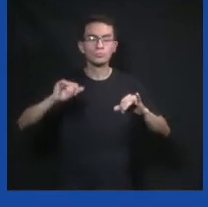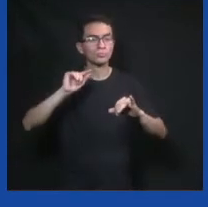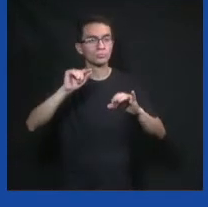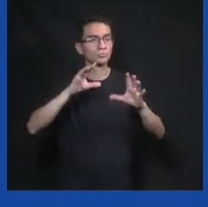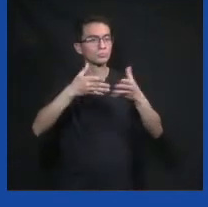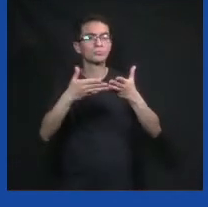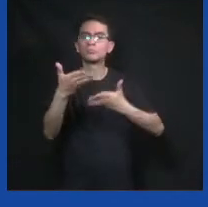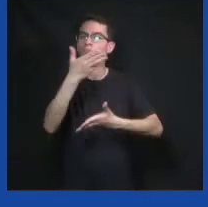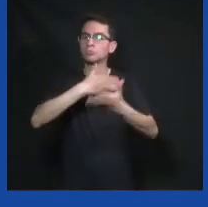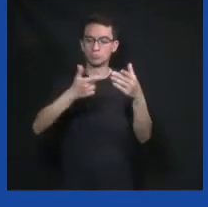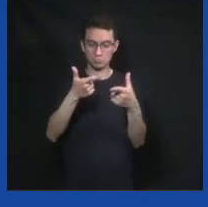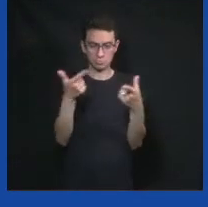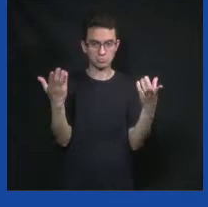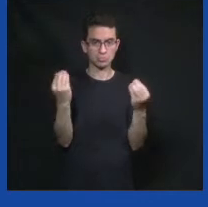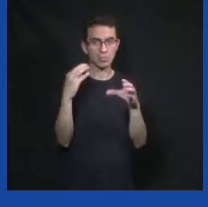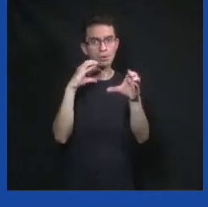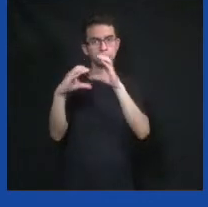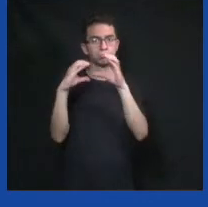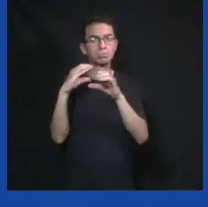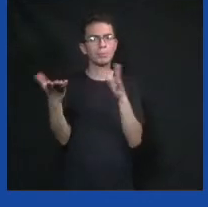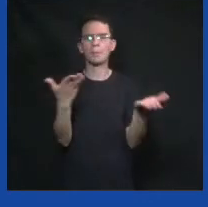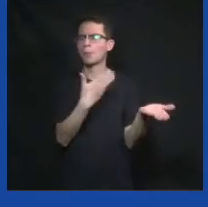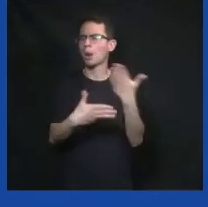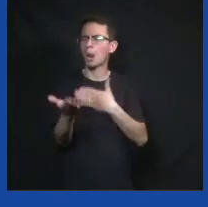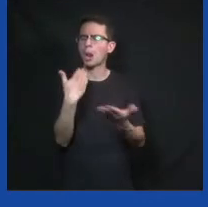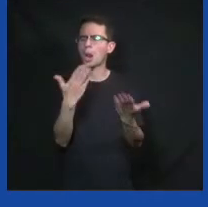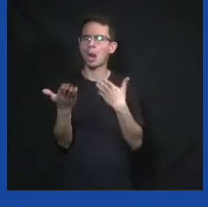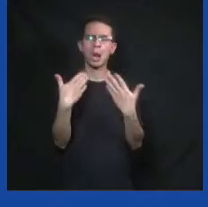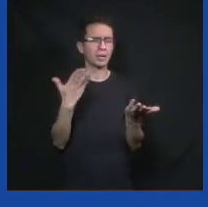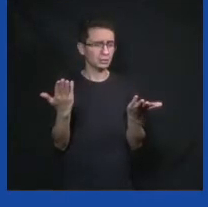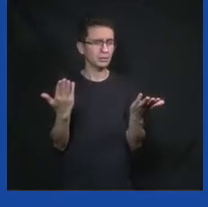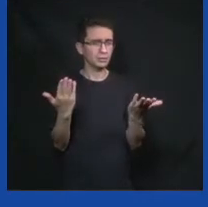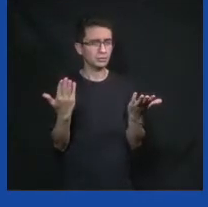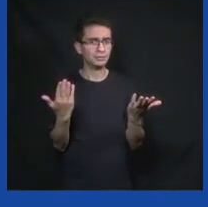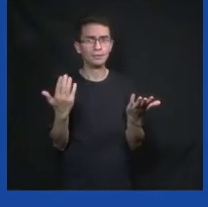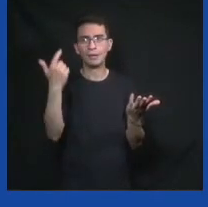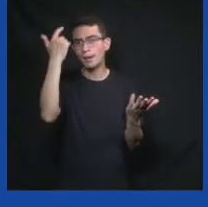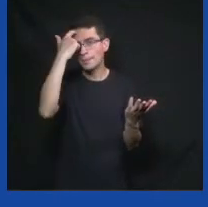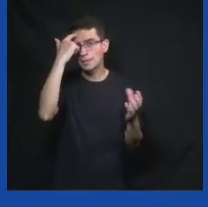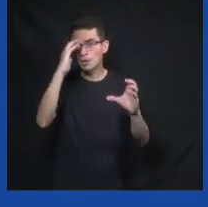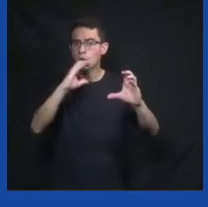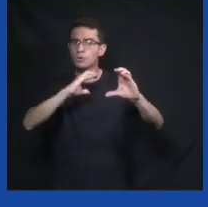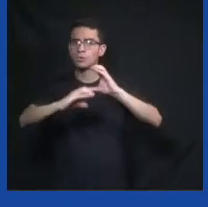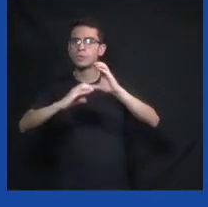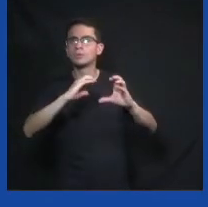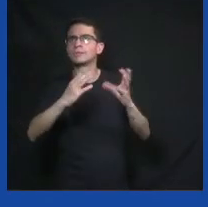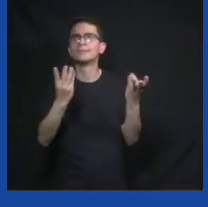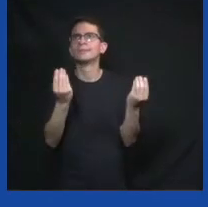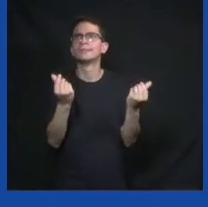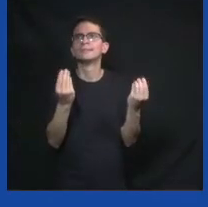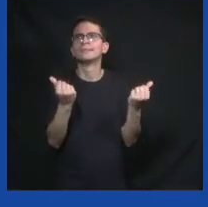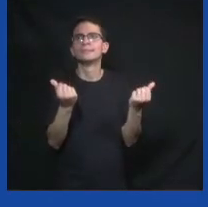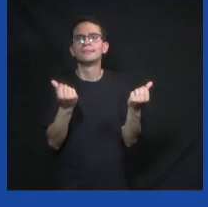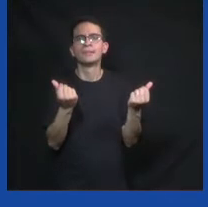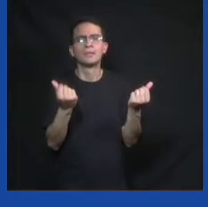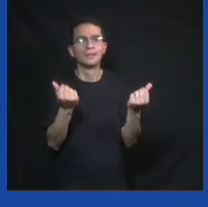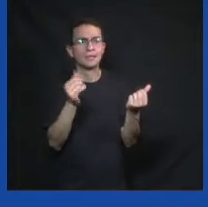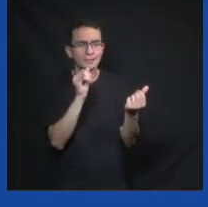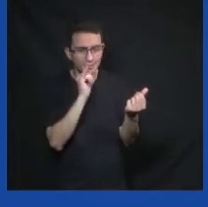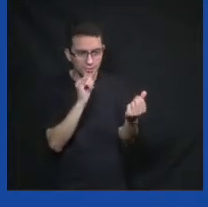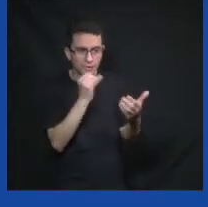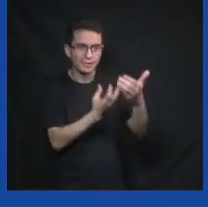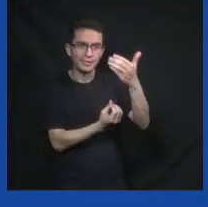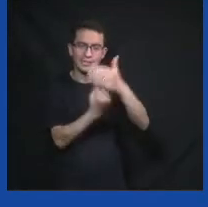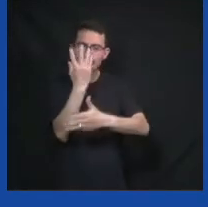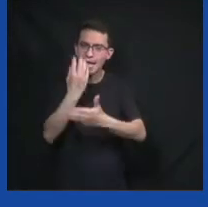comunicando, para uma comunicação, né, vamos dizer assim, né, de prosumidores, assim, gente que produz e